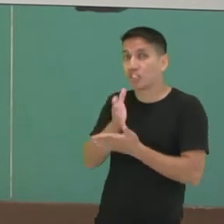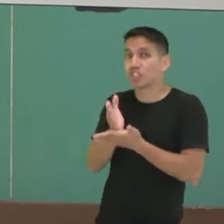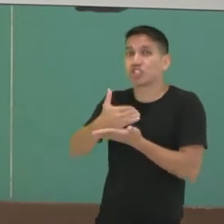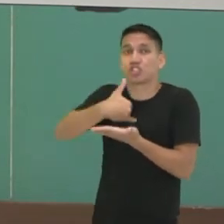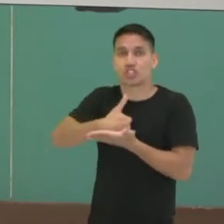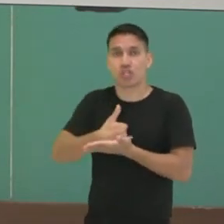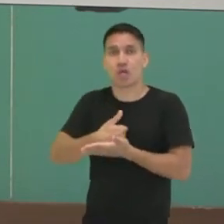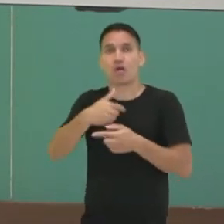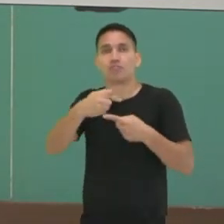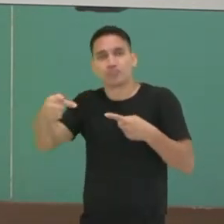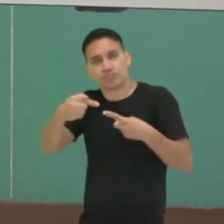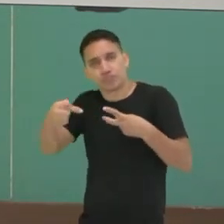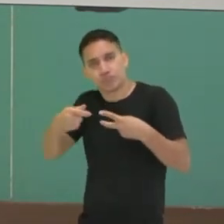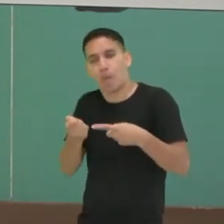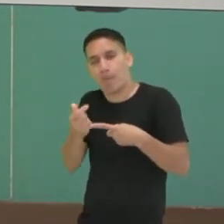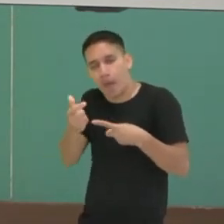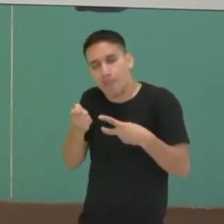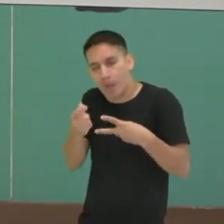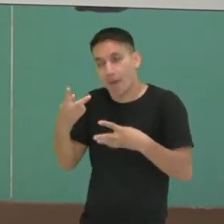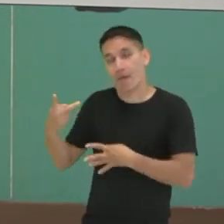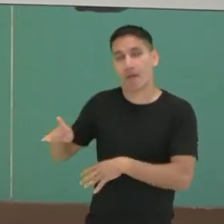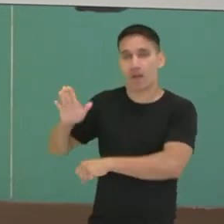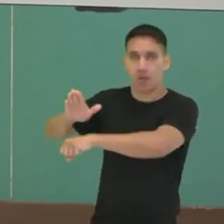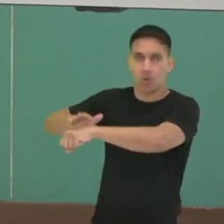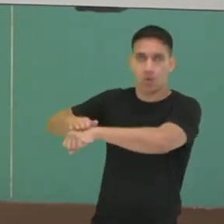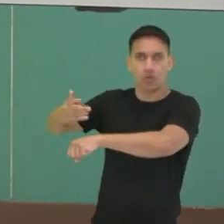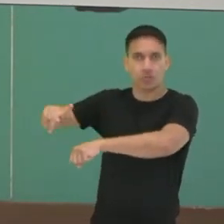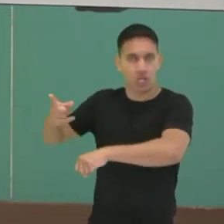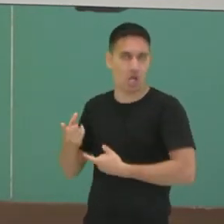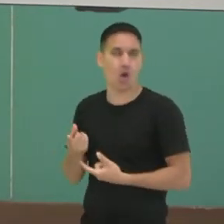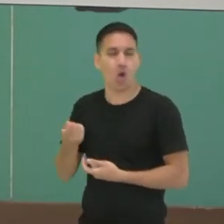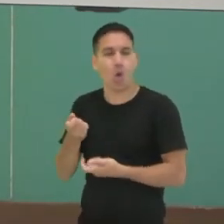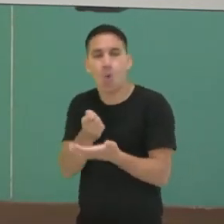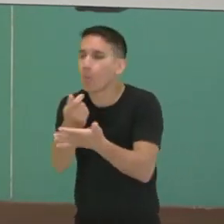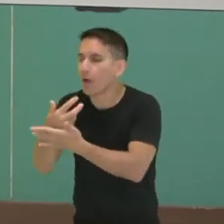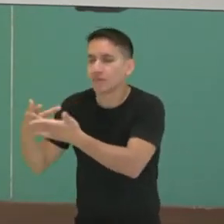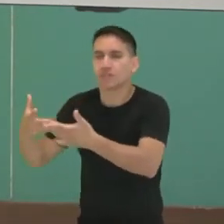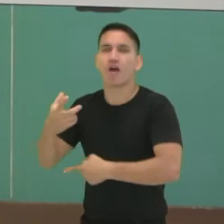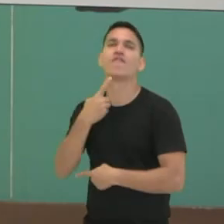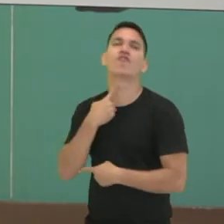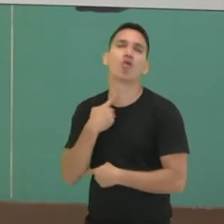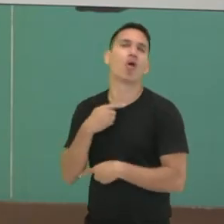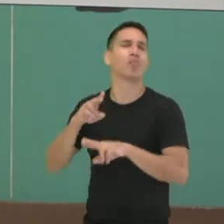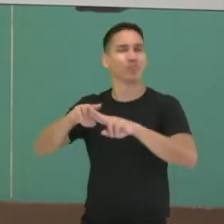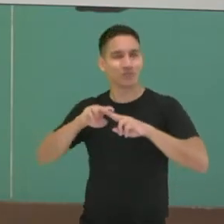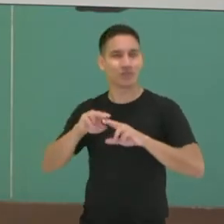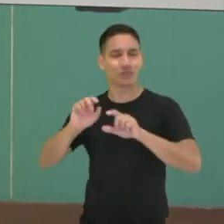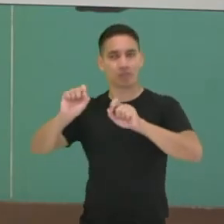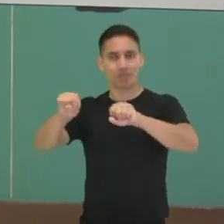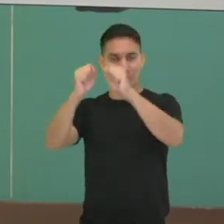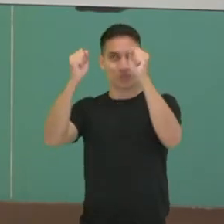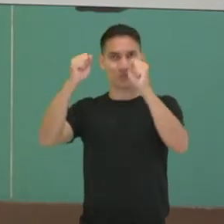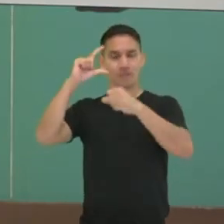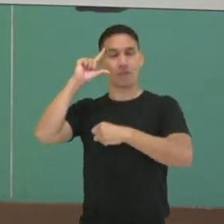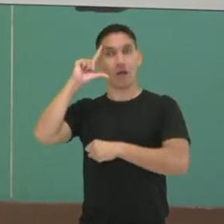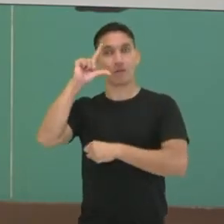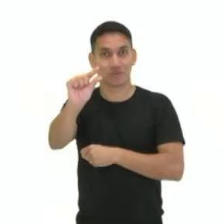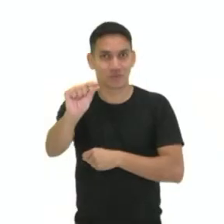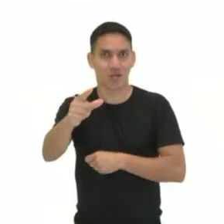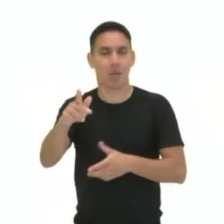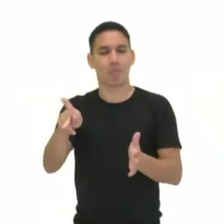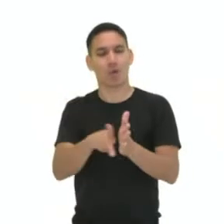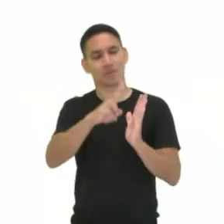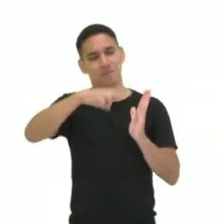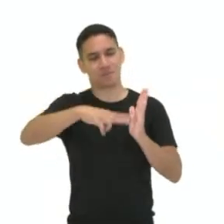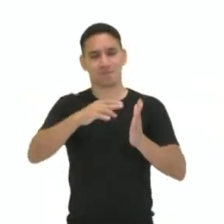esse dinheiro que ele dá para ela comprar as coisas que ela quer como semanada, promovendo essa ruptura de expectativas do leitor. Então, na